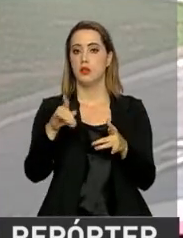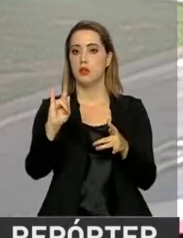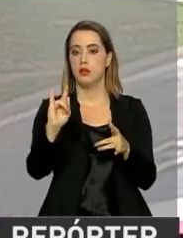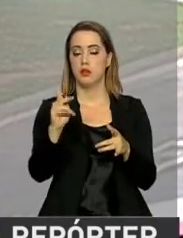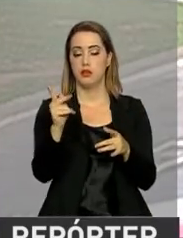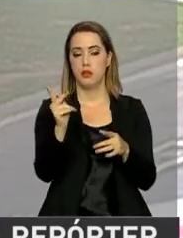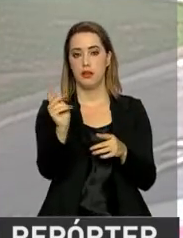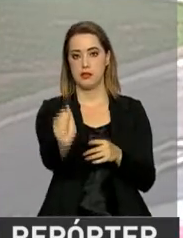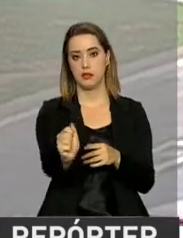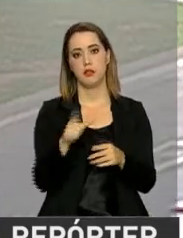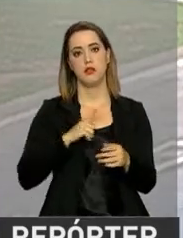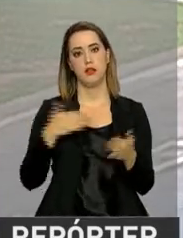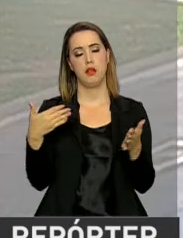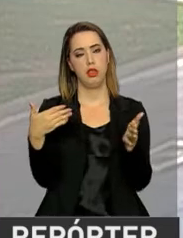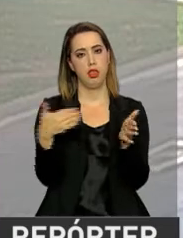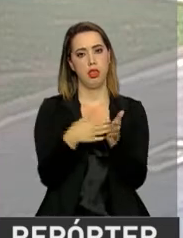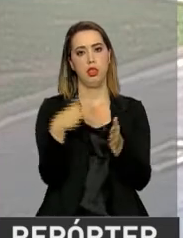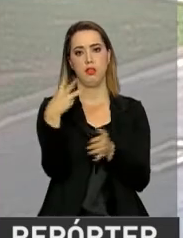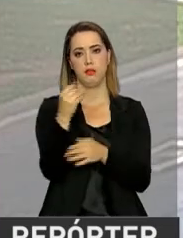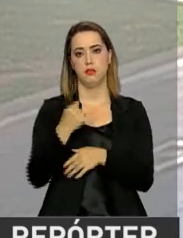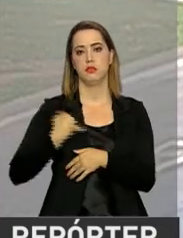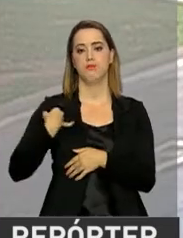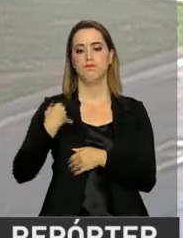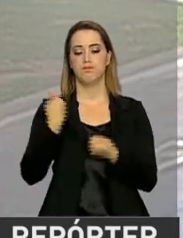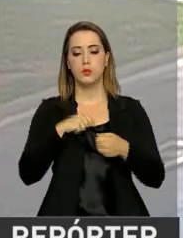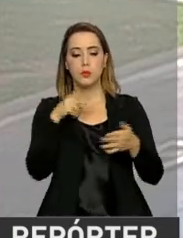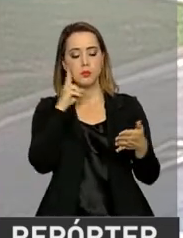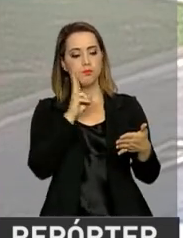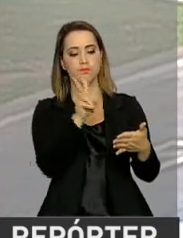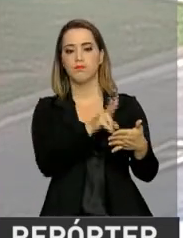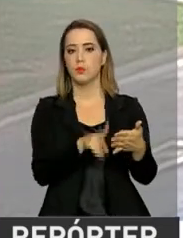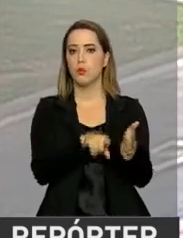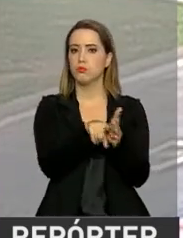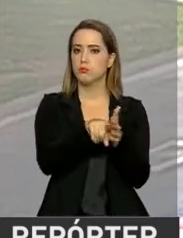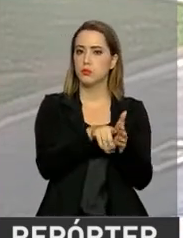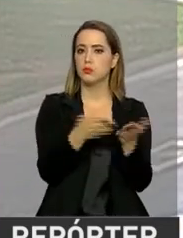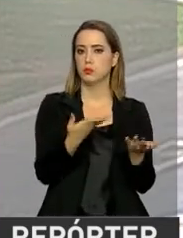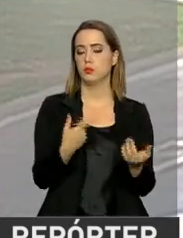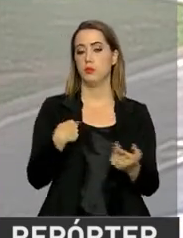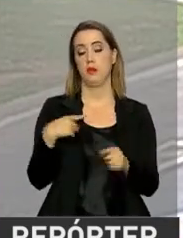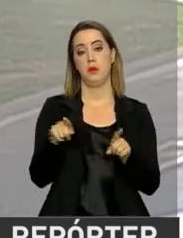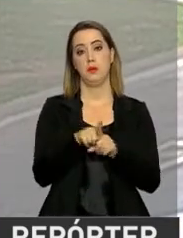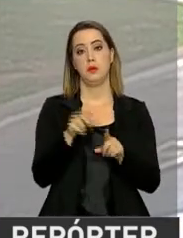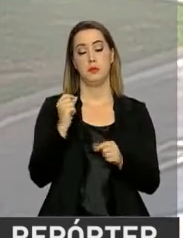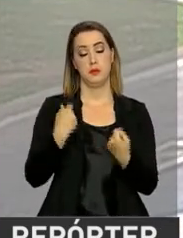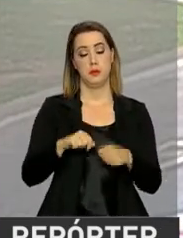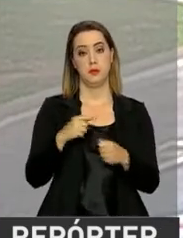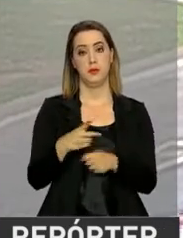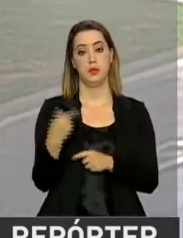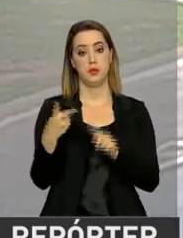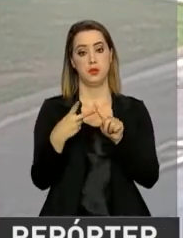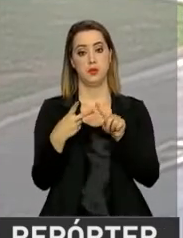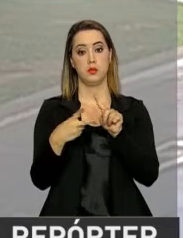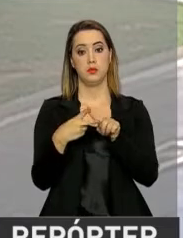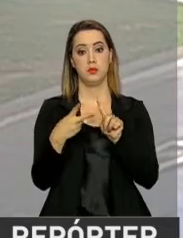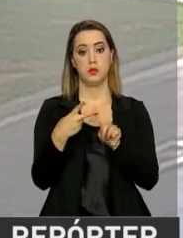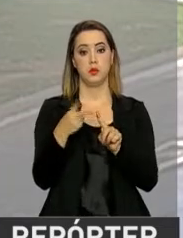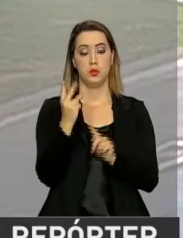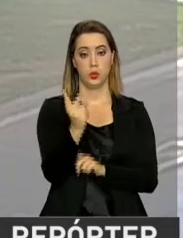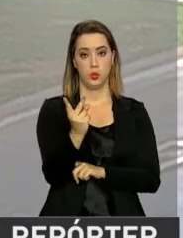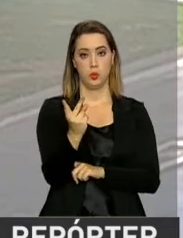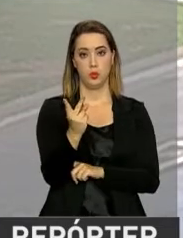na visão ou nos membros. O governo também passou a recomendar uma segunda ultrassonografia para gestantes